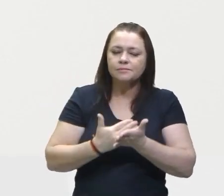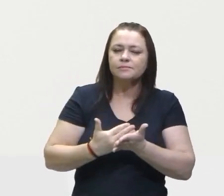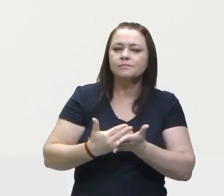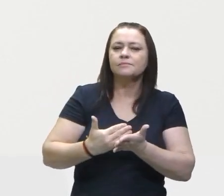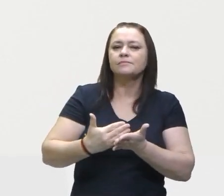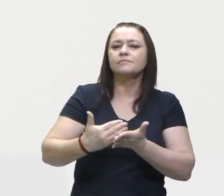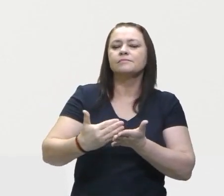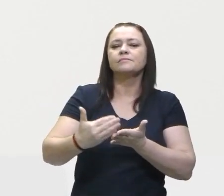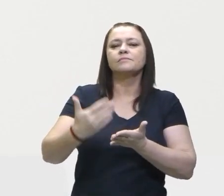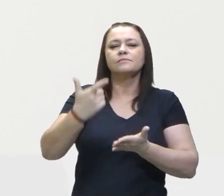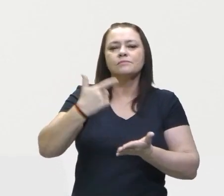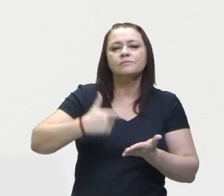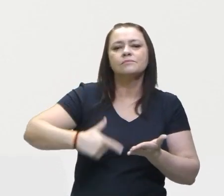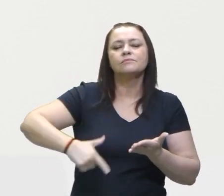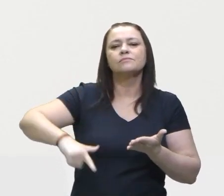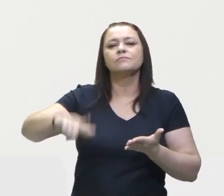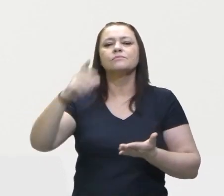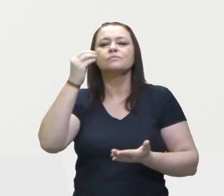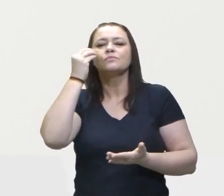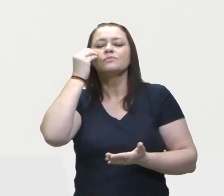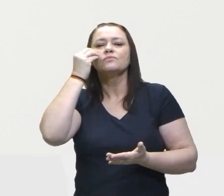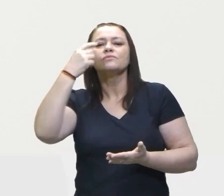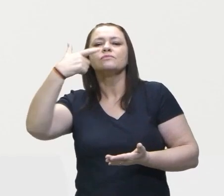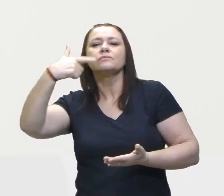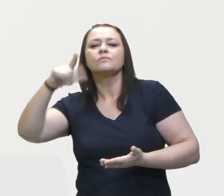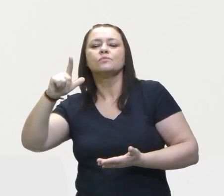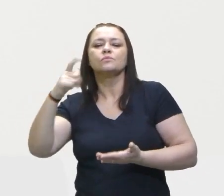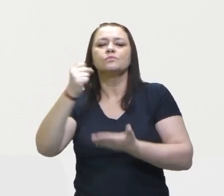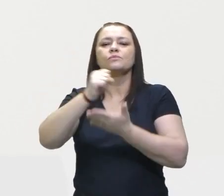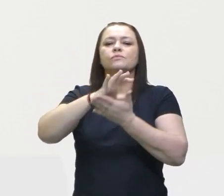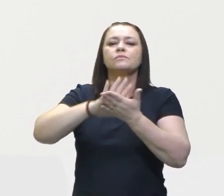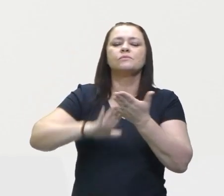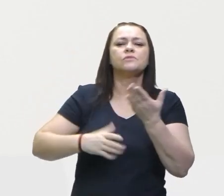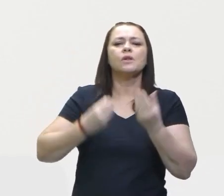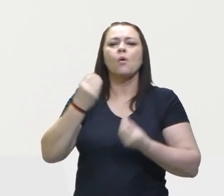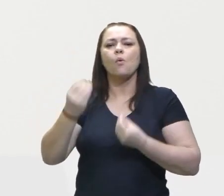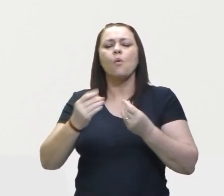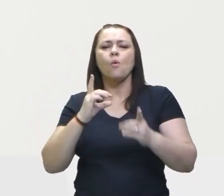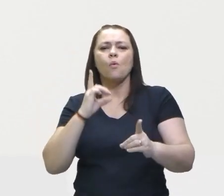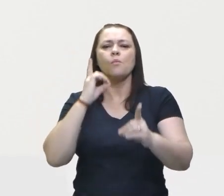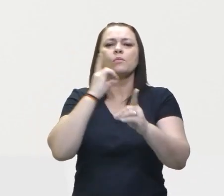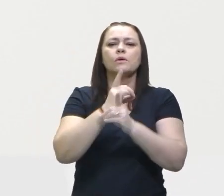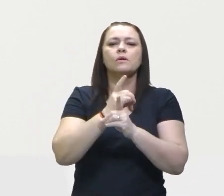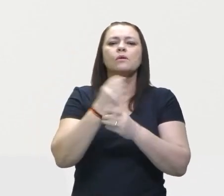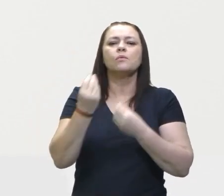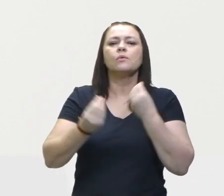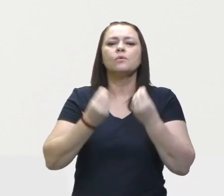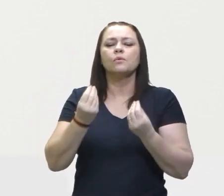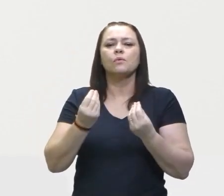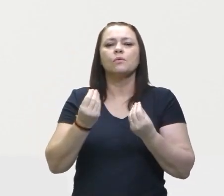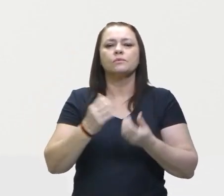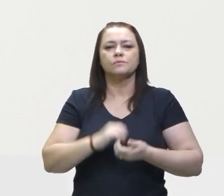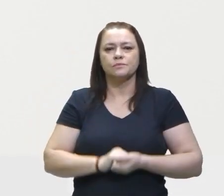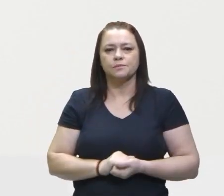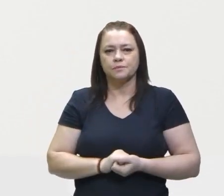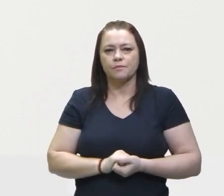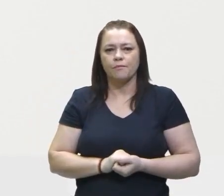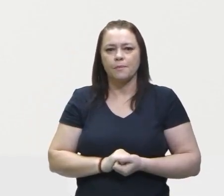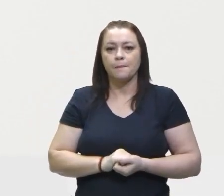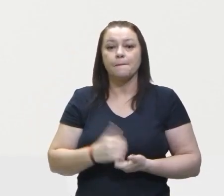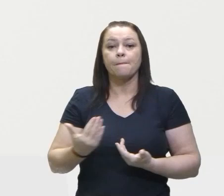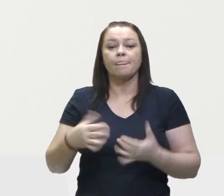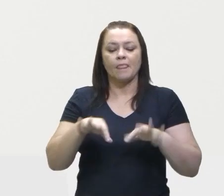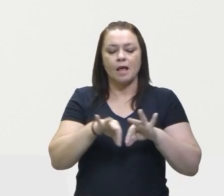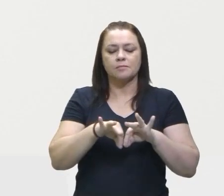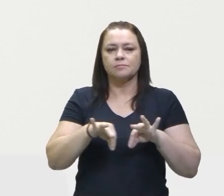continuar descobrindo esse tempo, como é que eu encontro, como é que eu me encontro no tempo, né?